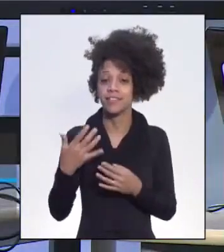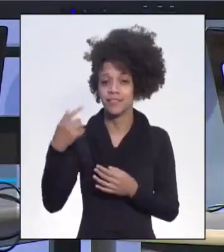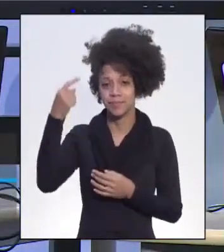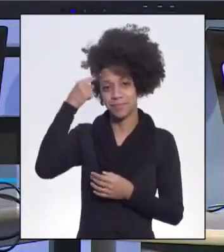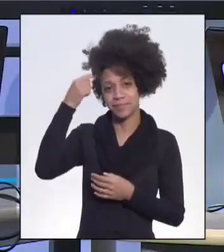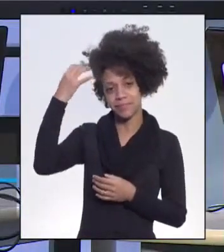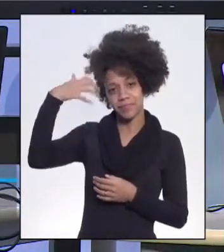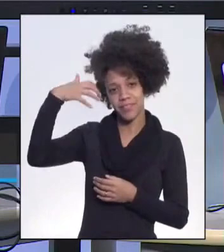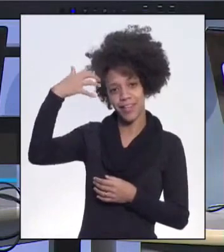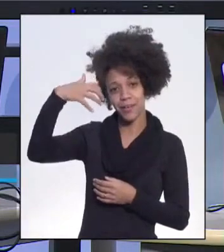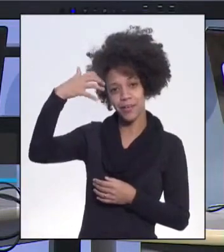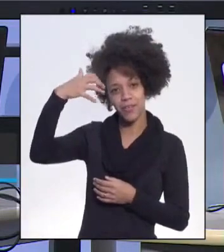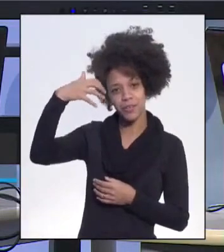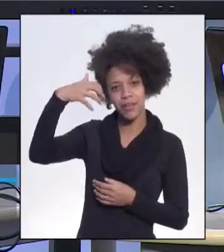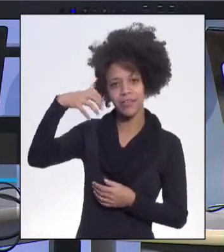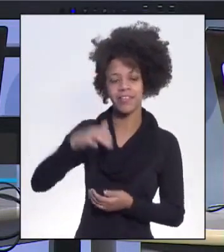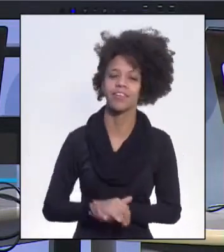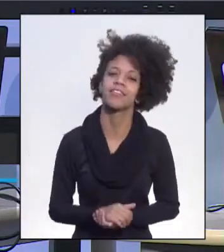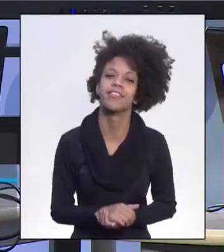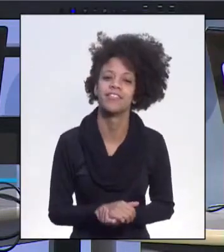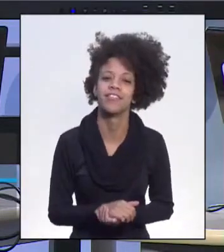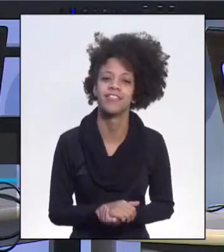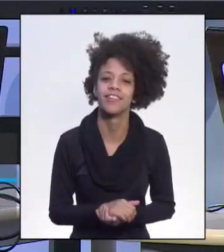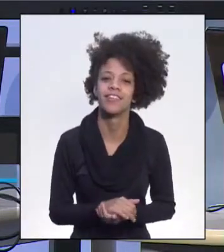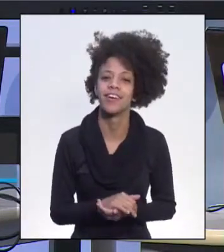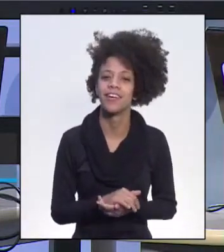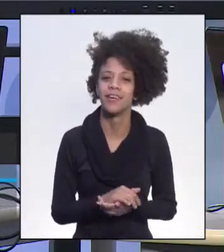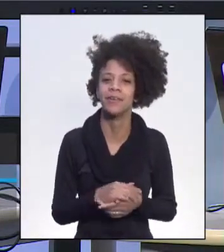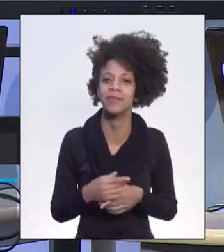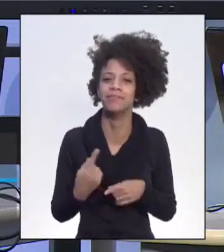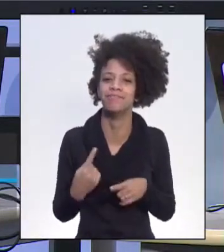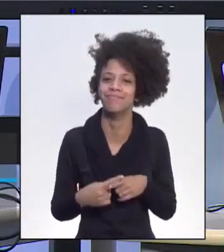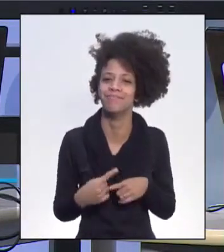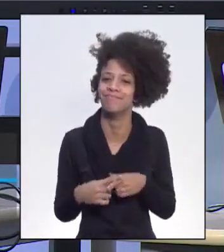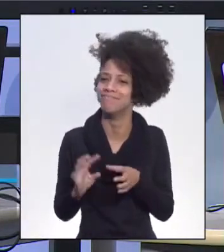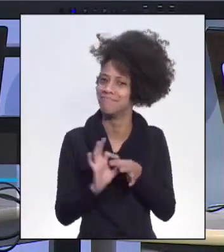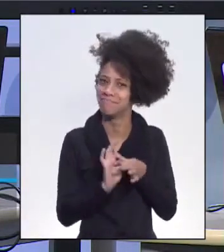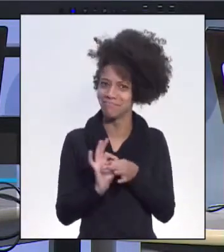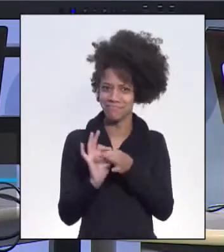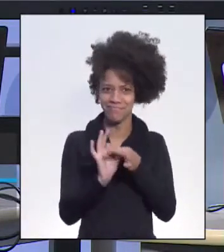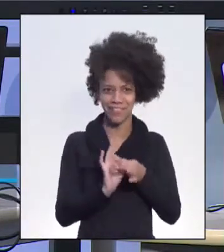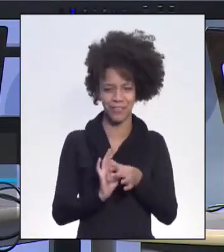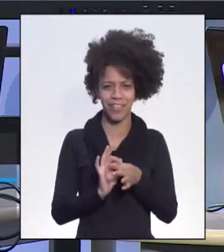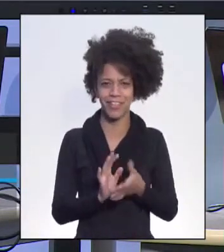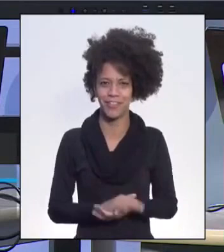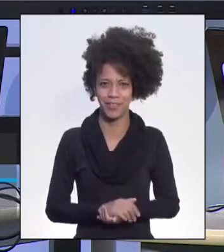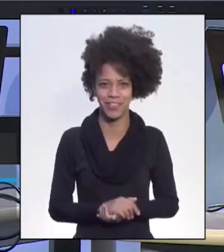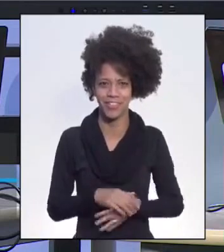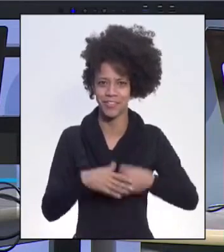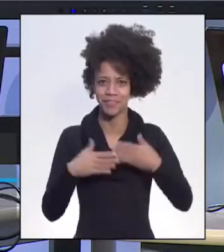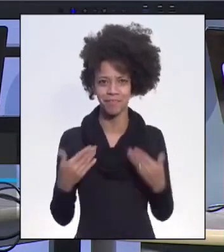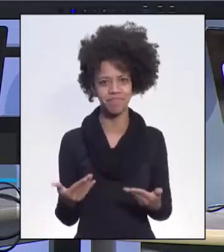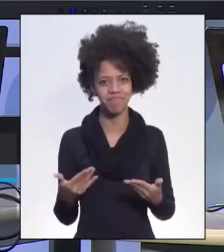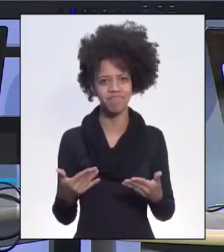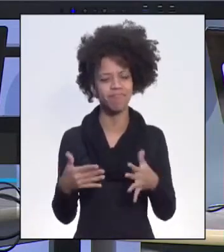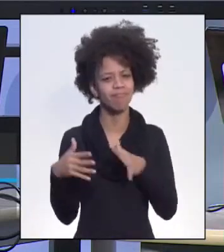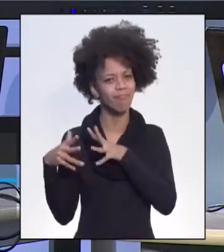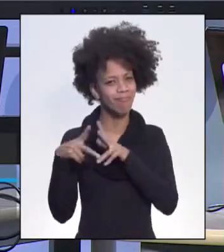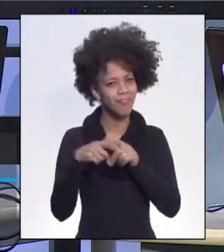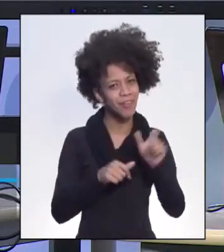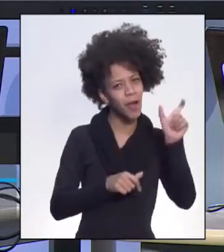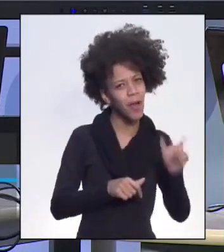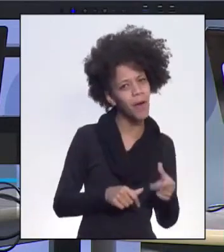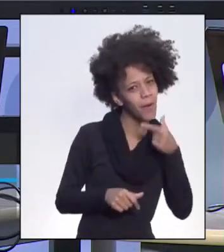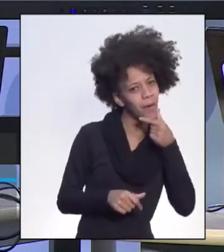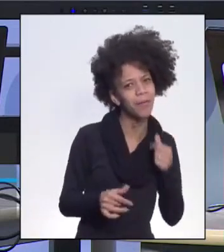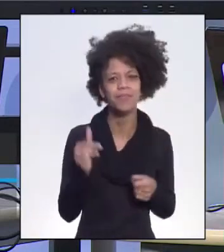elas são muito importantes porque elas estão vinculadas ao nosso cotidiano. Todos nós nos relacionamos com homens, com mulheres,